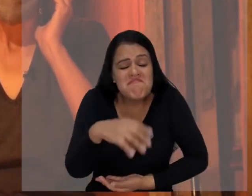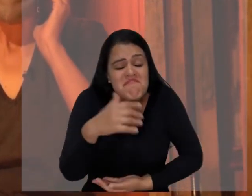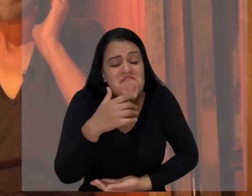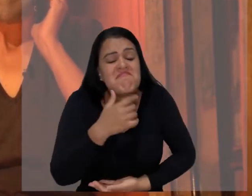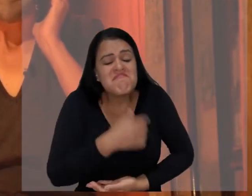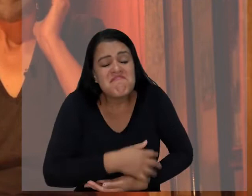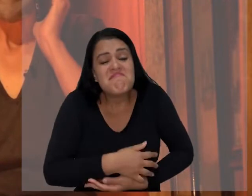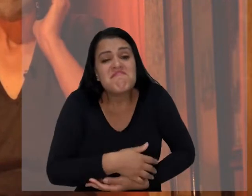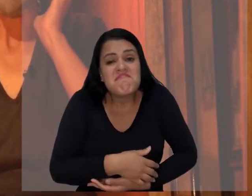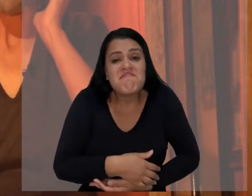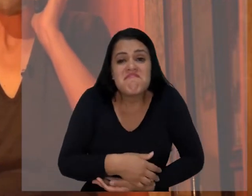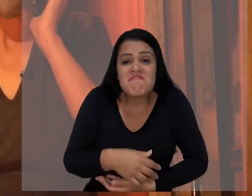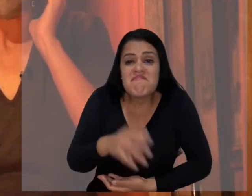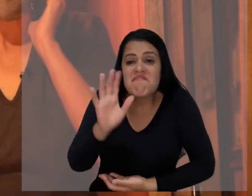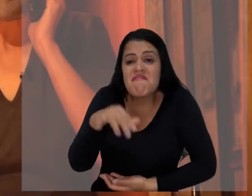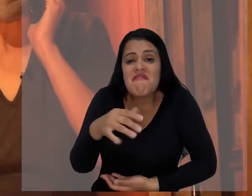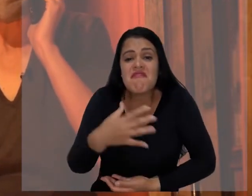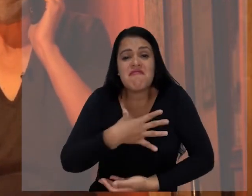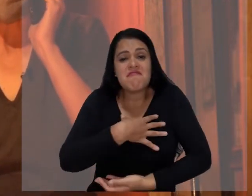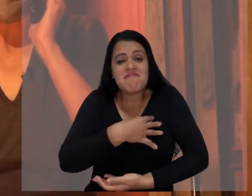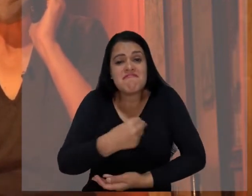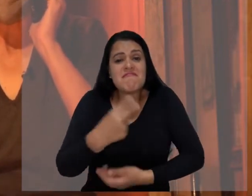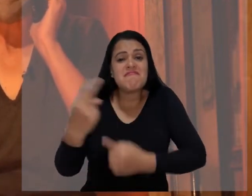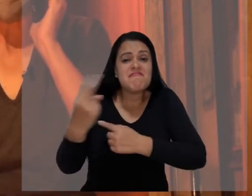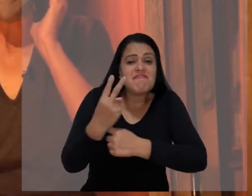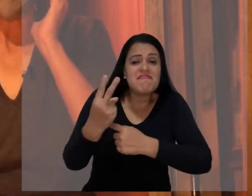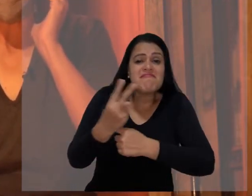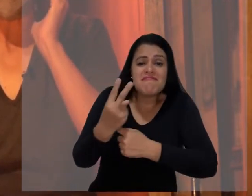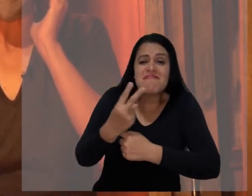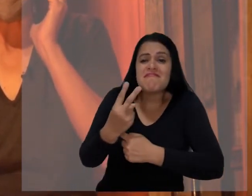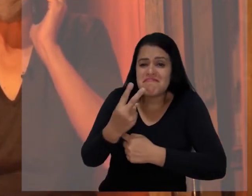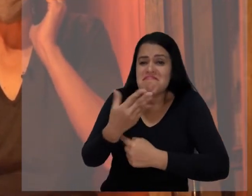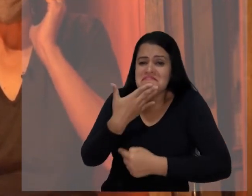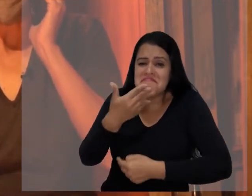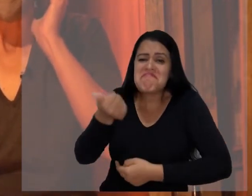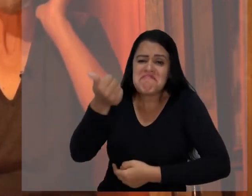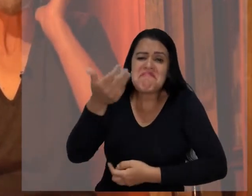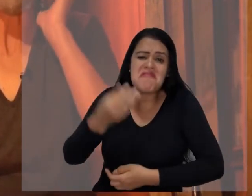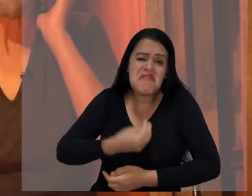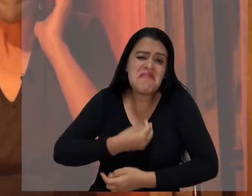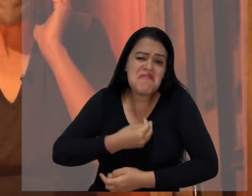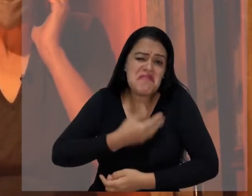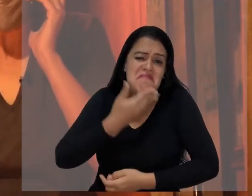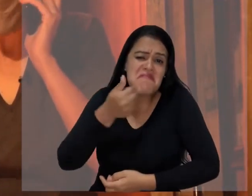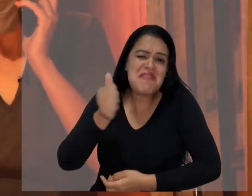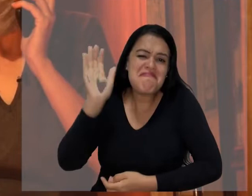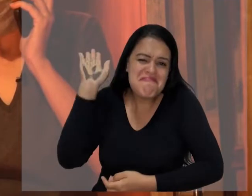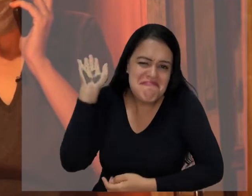Oh, mas quando a gente tem os filhos por perto, daí a vida vai, né?